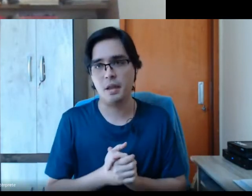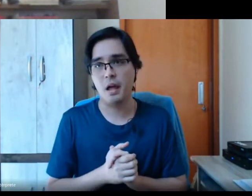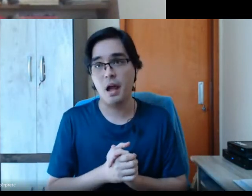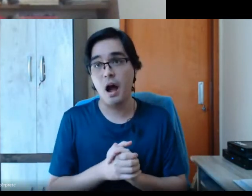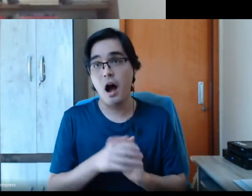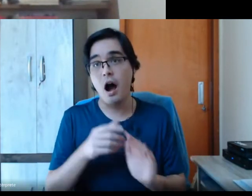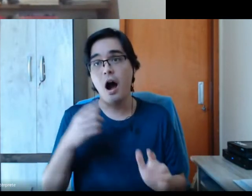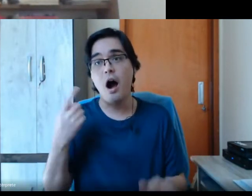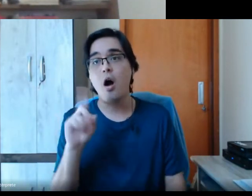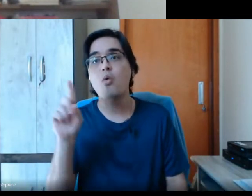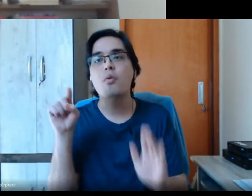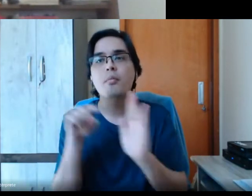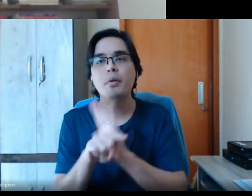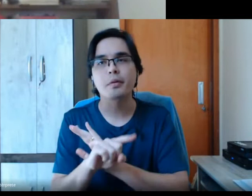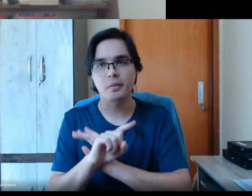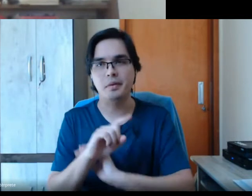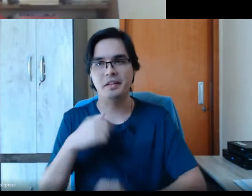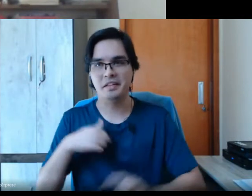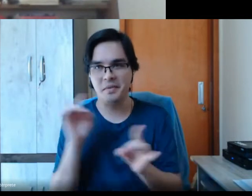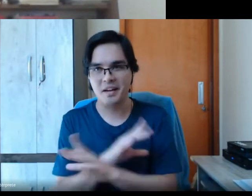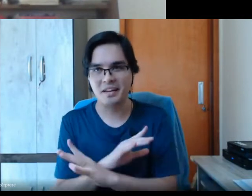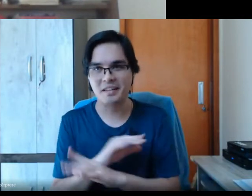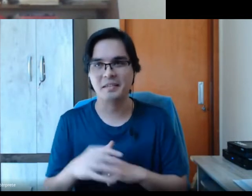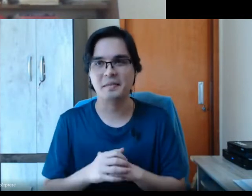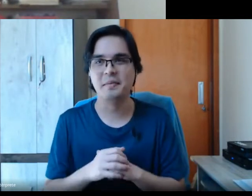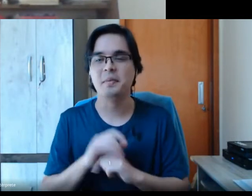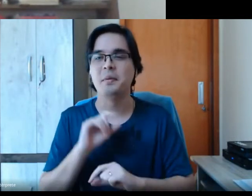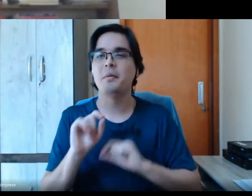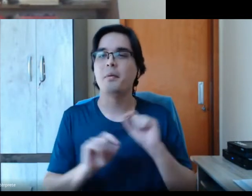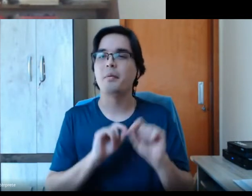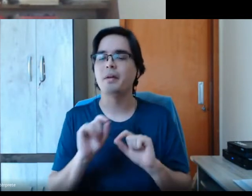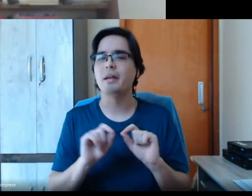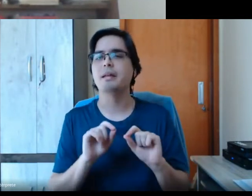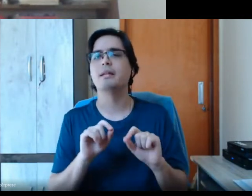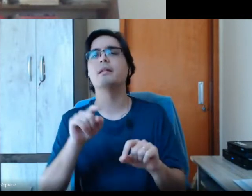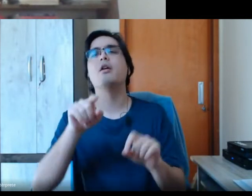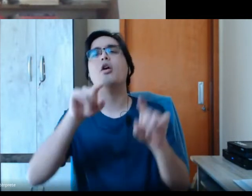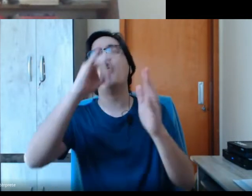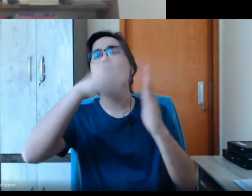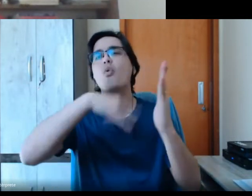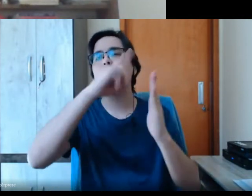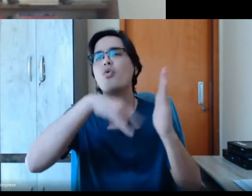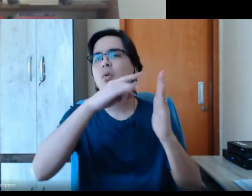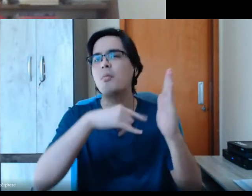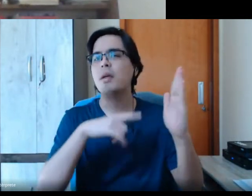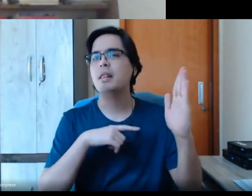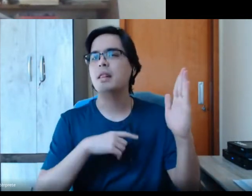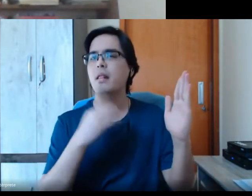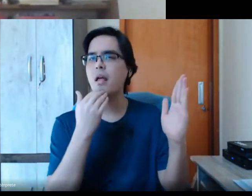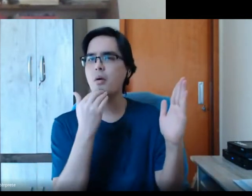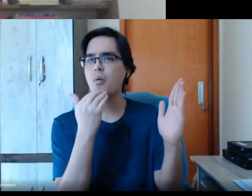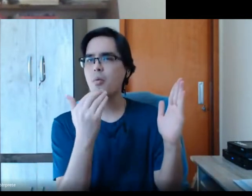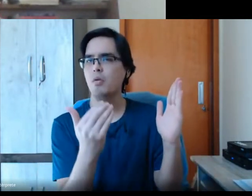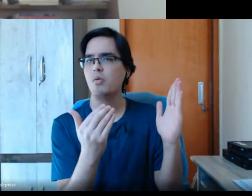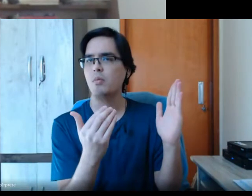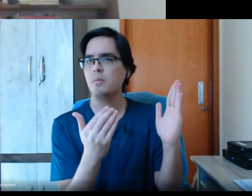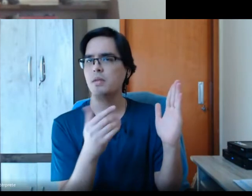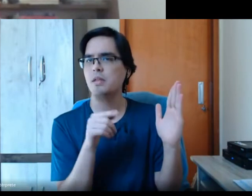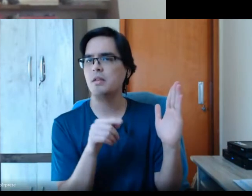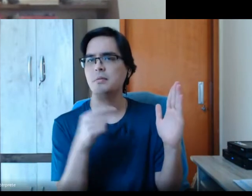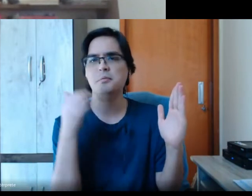parar outras coisas para fazer uma coisa que já está cadastrado em algum lugar. Mas é uma dúvida